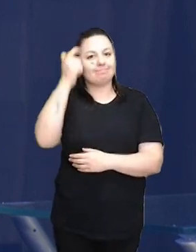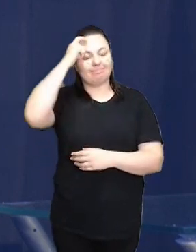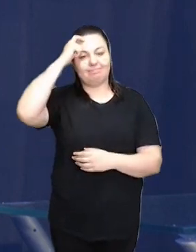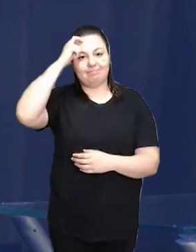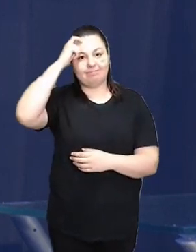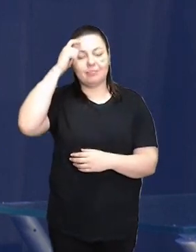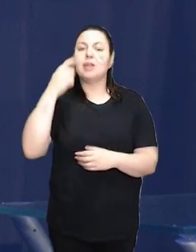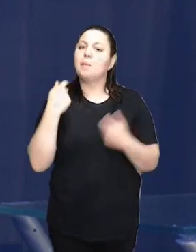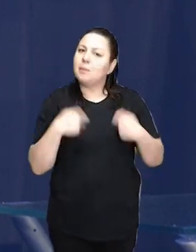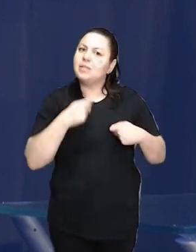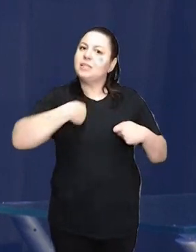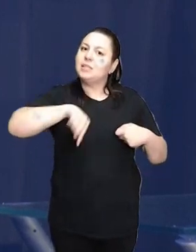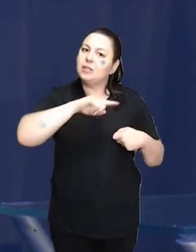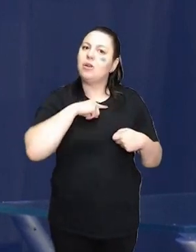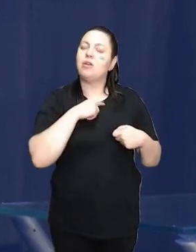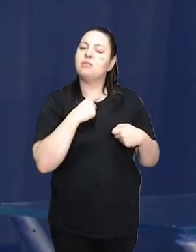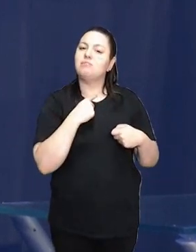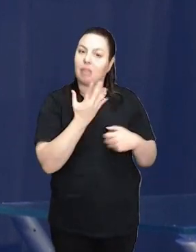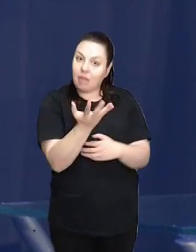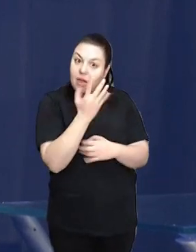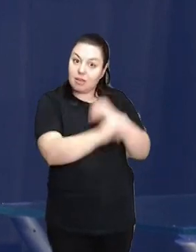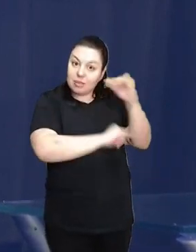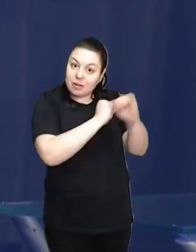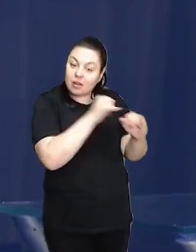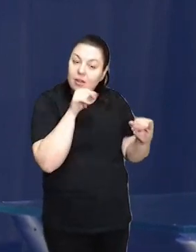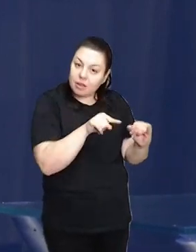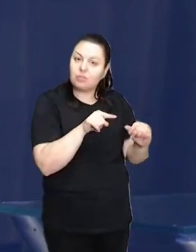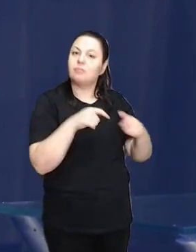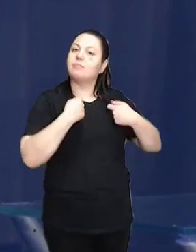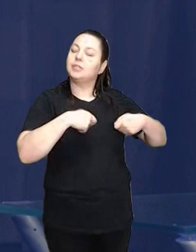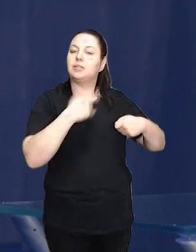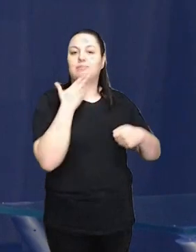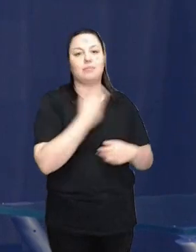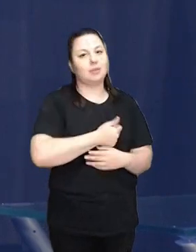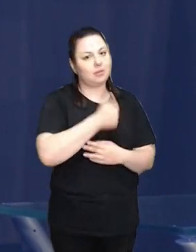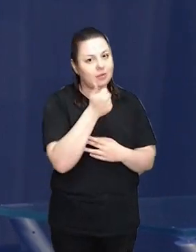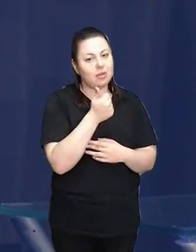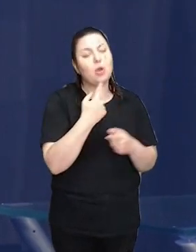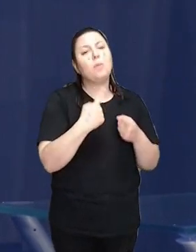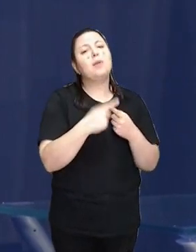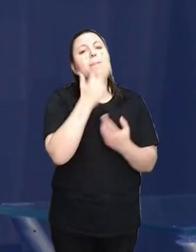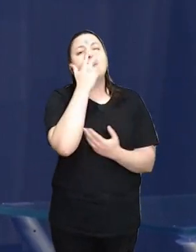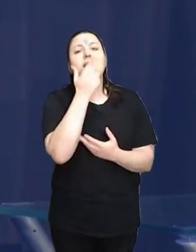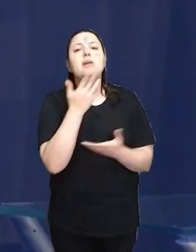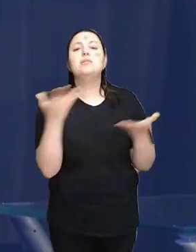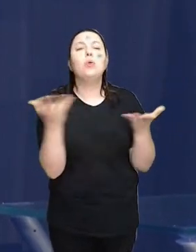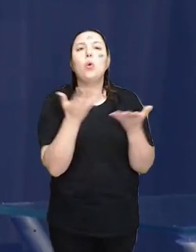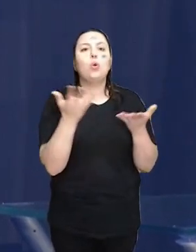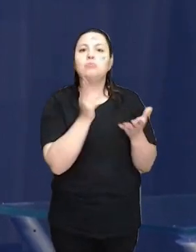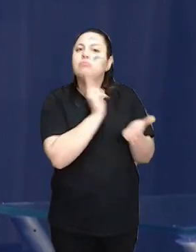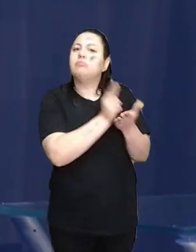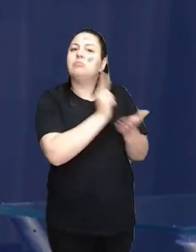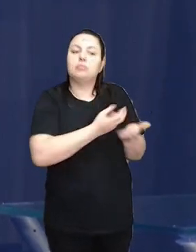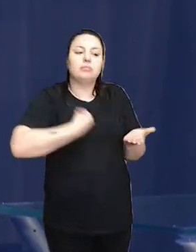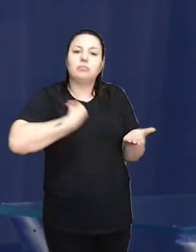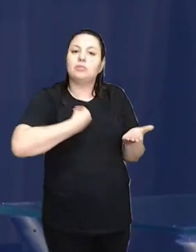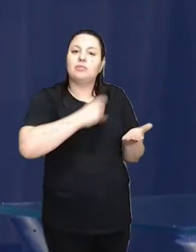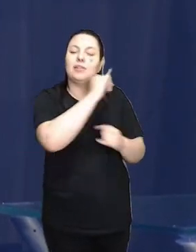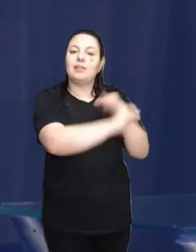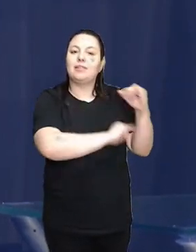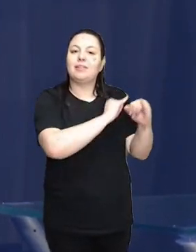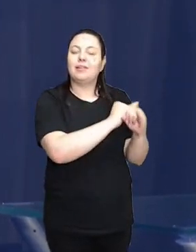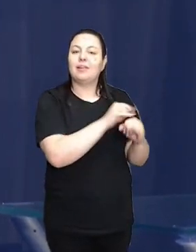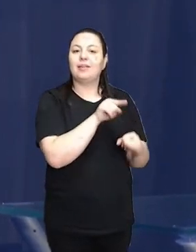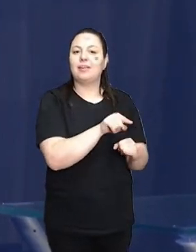quer que exista, porque a gente trata muito a internet como algo que sempre esteve aí, como luz elétrica, sendo que ainda é uma ferramenta